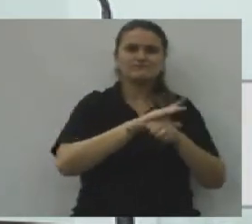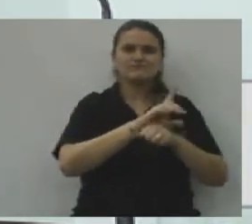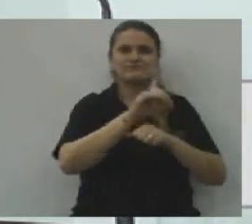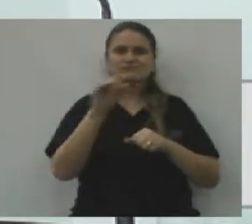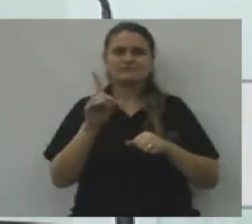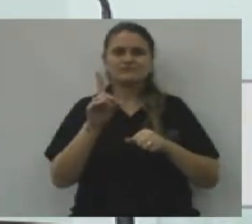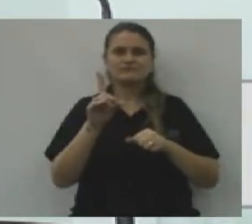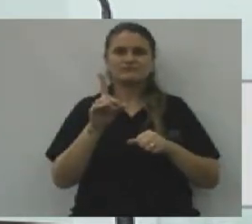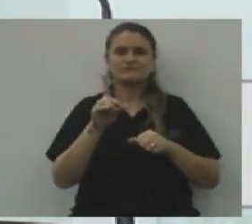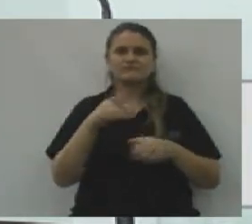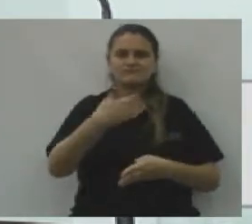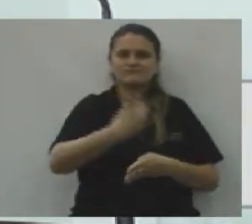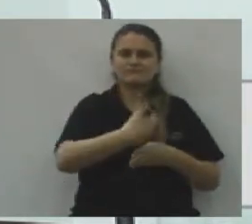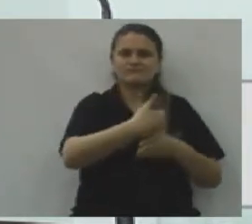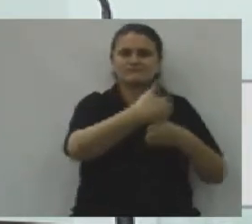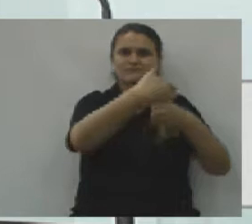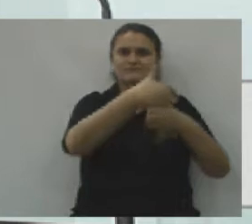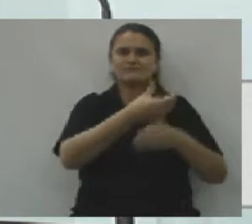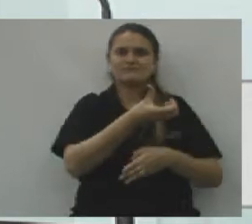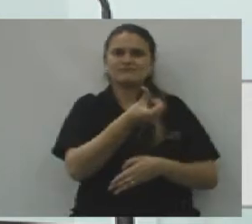dele, foi construído